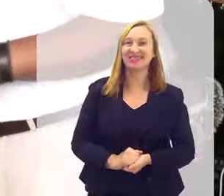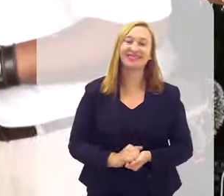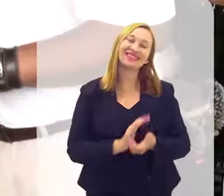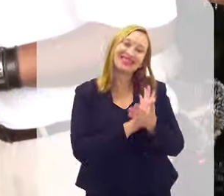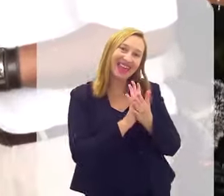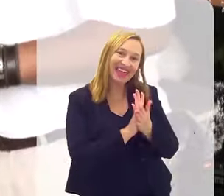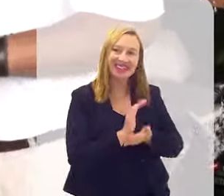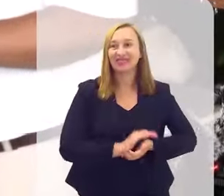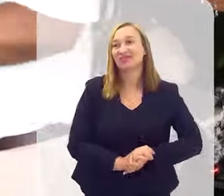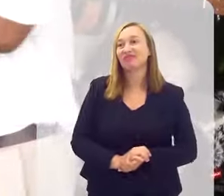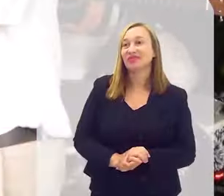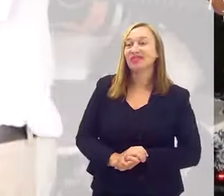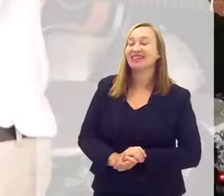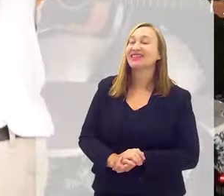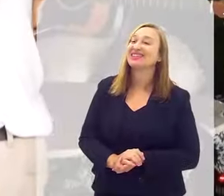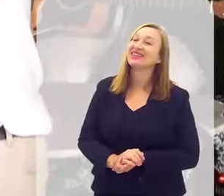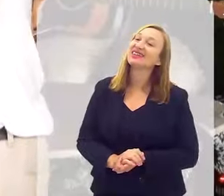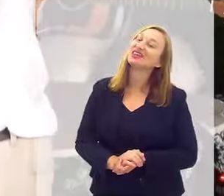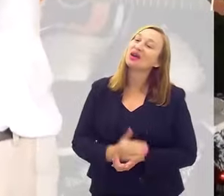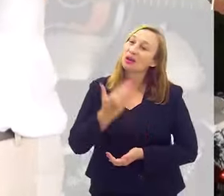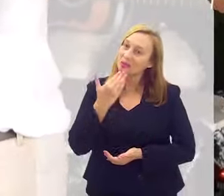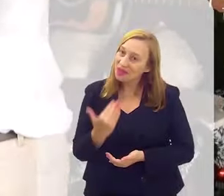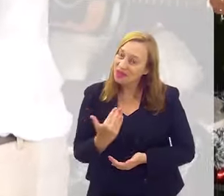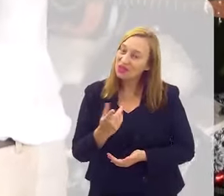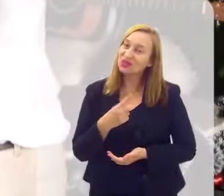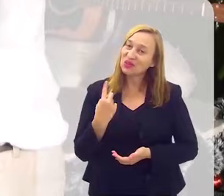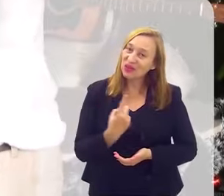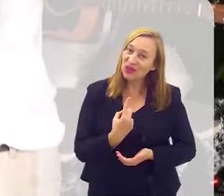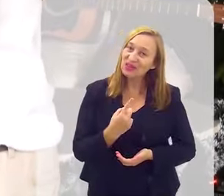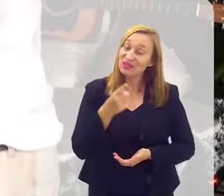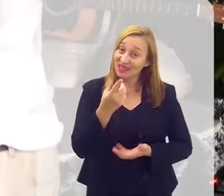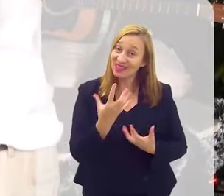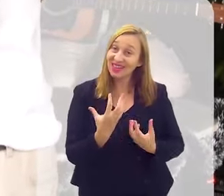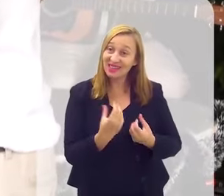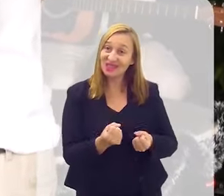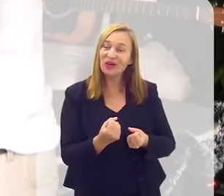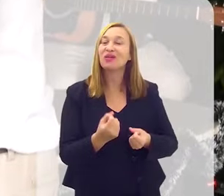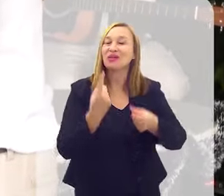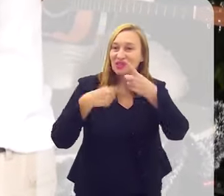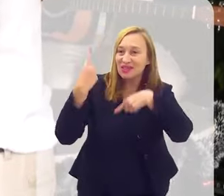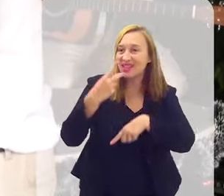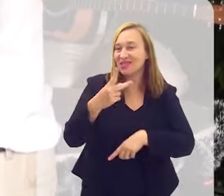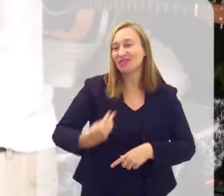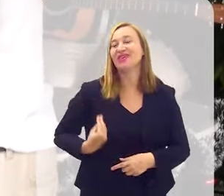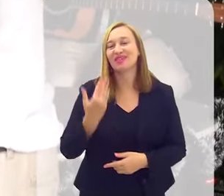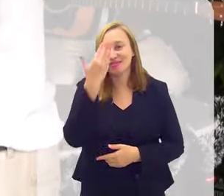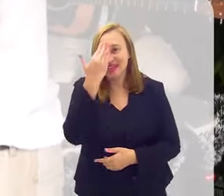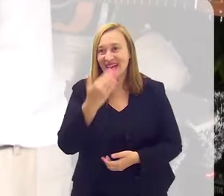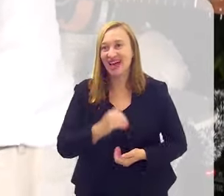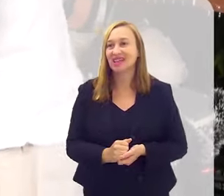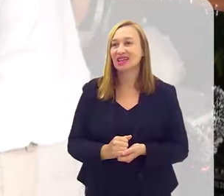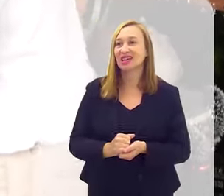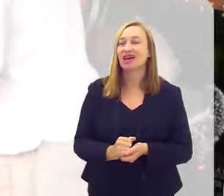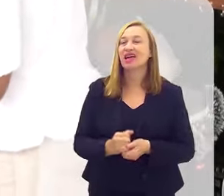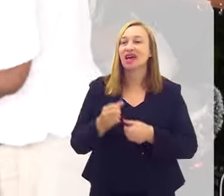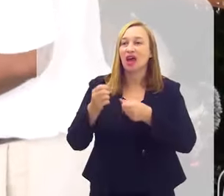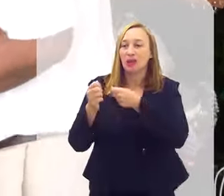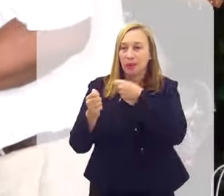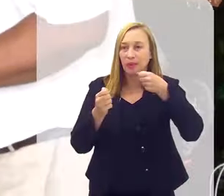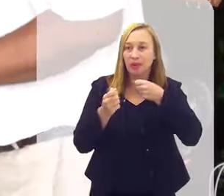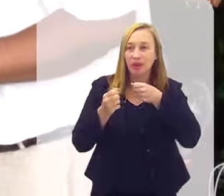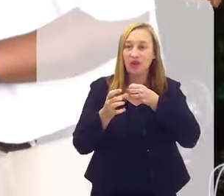Bruna obrigado nada obrigado Mais uma vez atendendo nosso pedido o nosso chamamento sucesso total